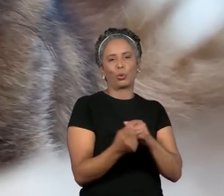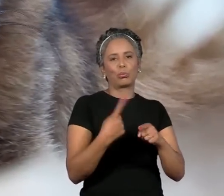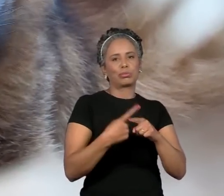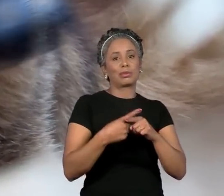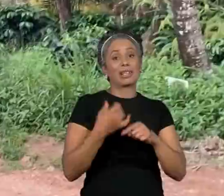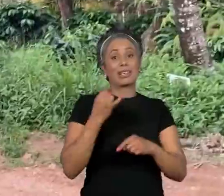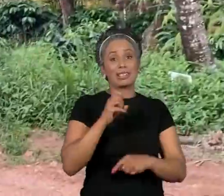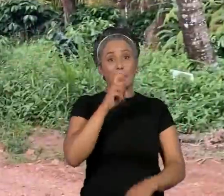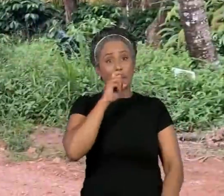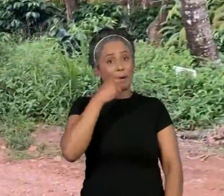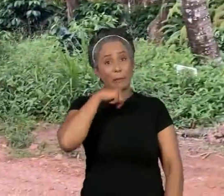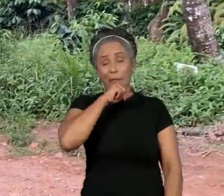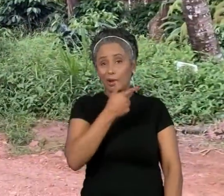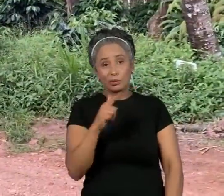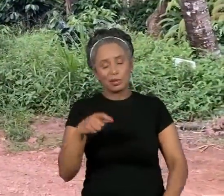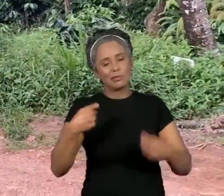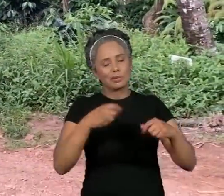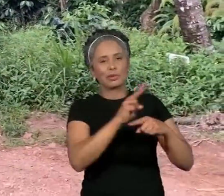coisas.